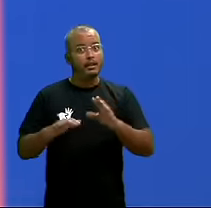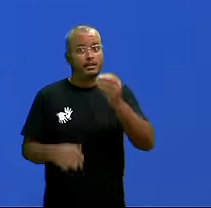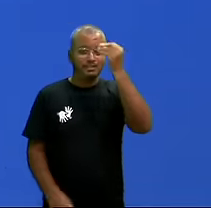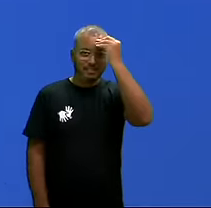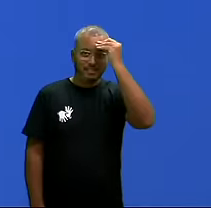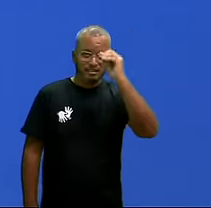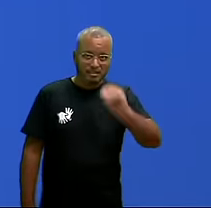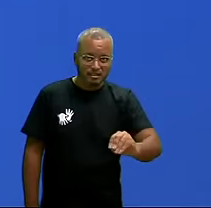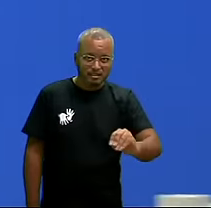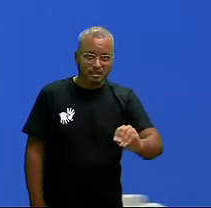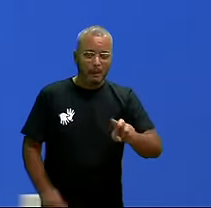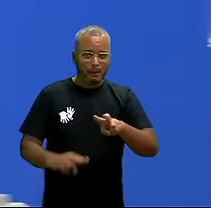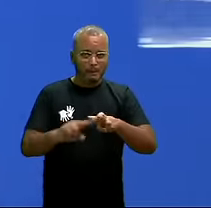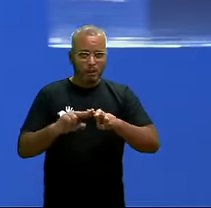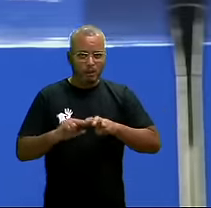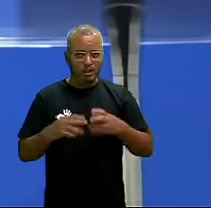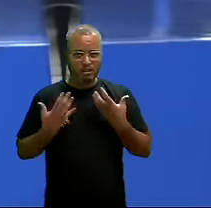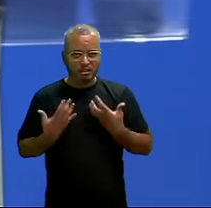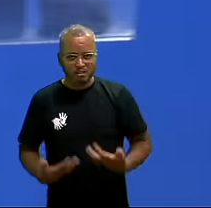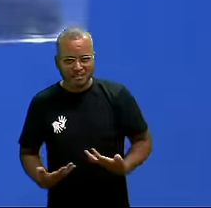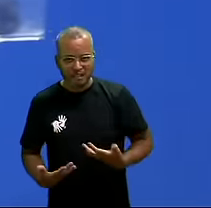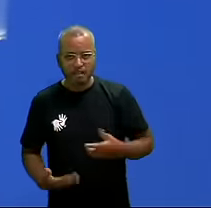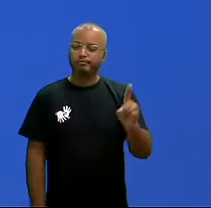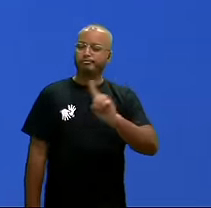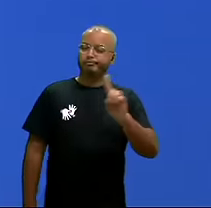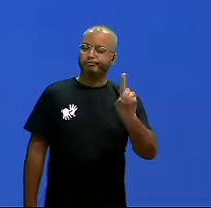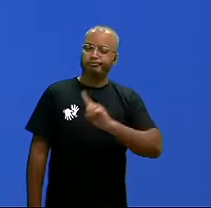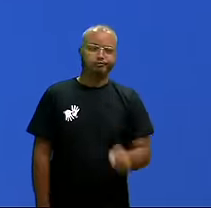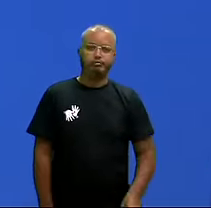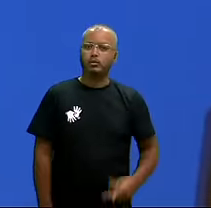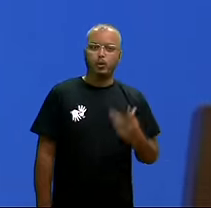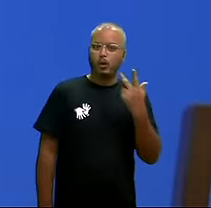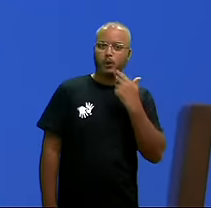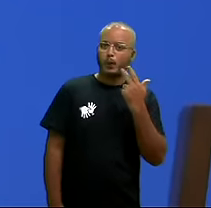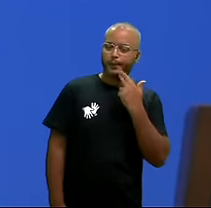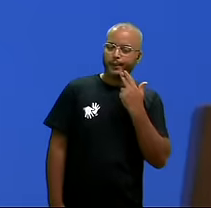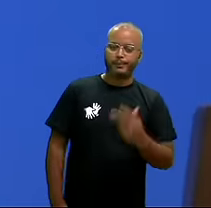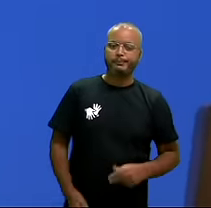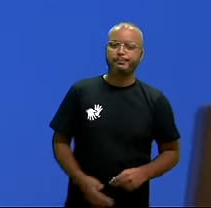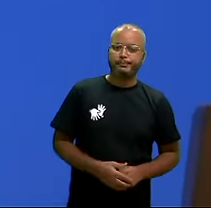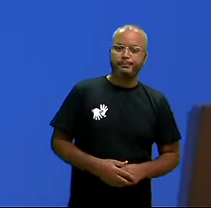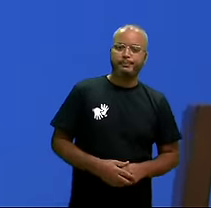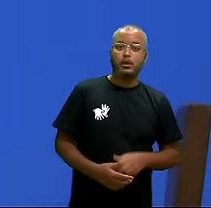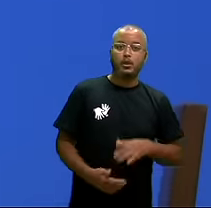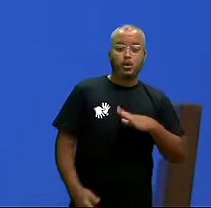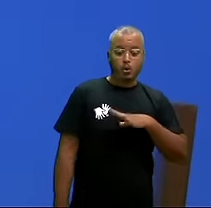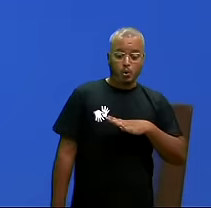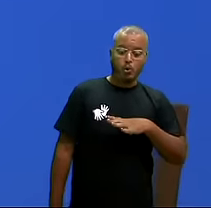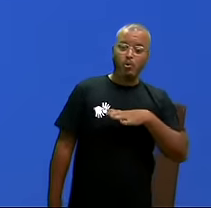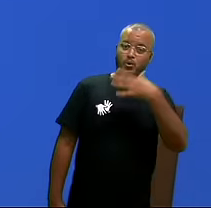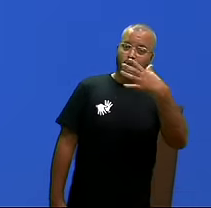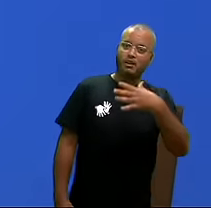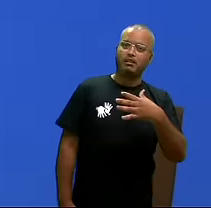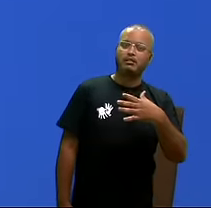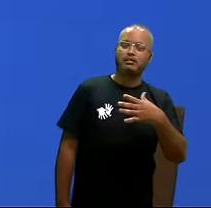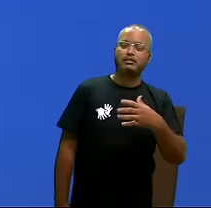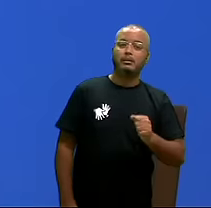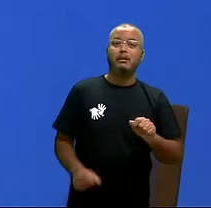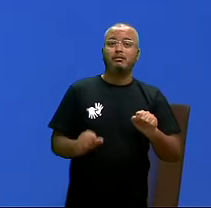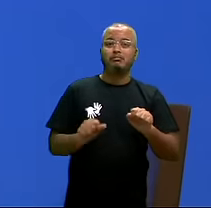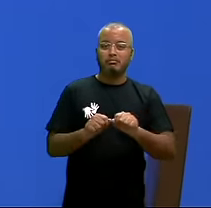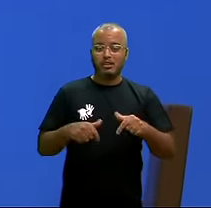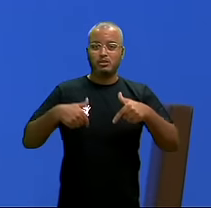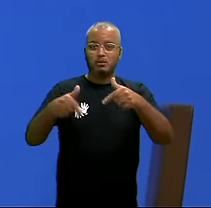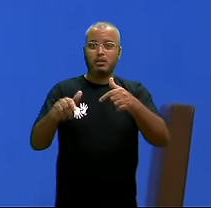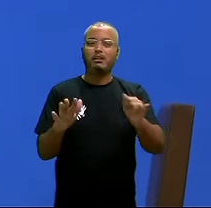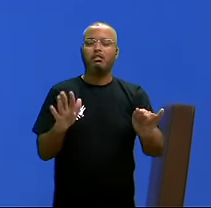cansaço. Não é normal parar por causa de cansaço. Coragem para assumir a sua identidade. Alguém